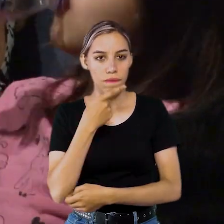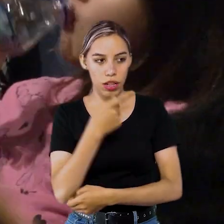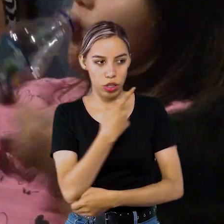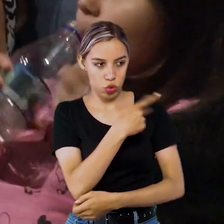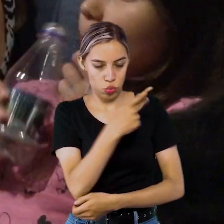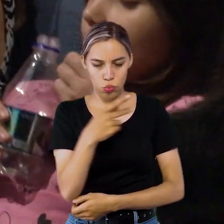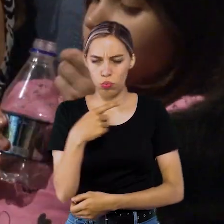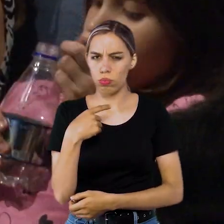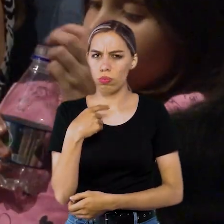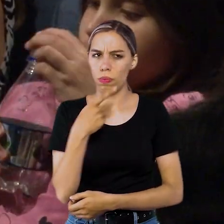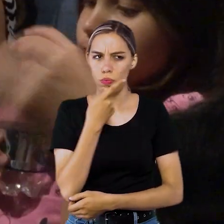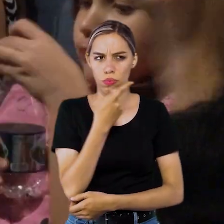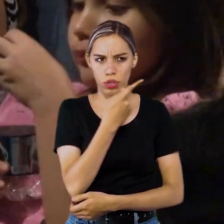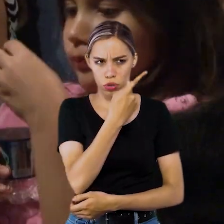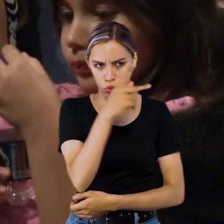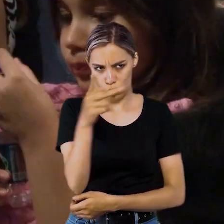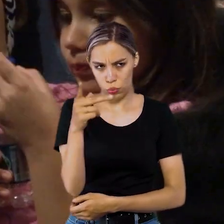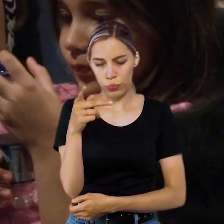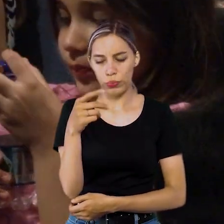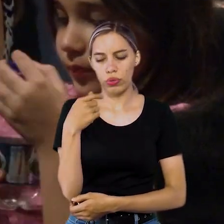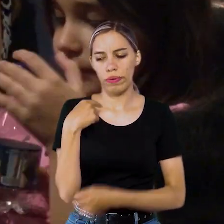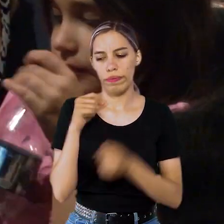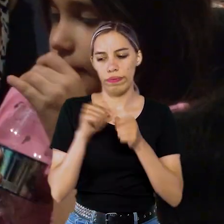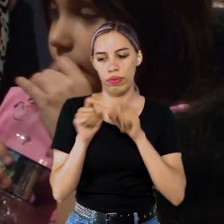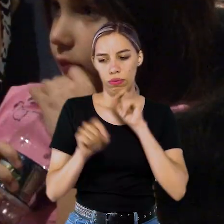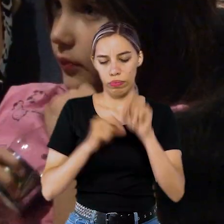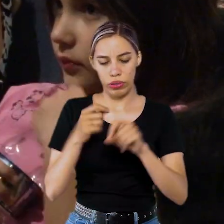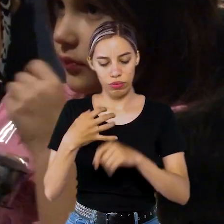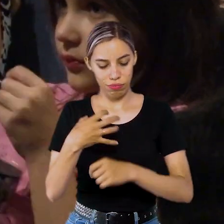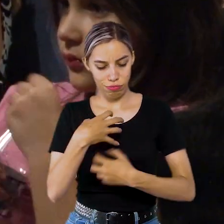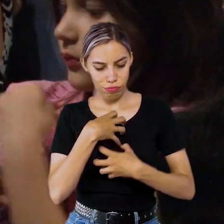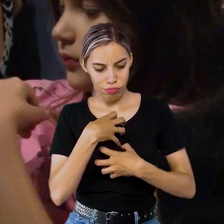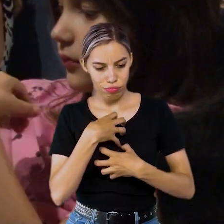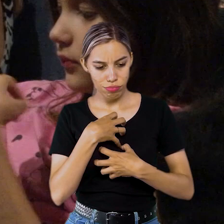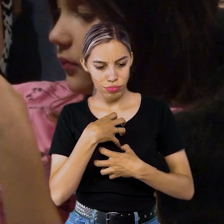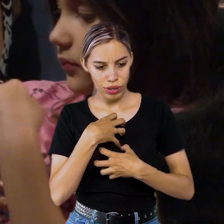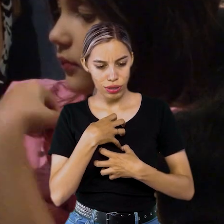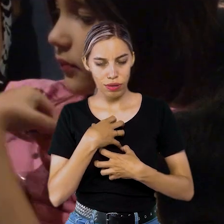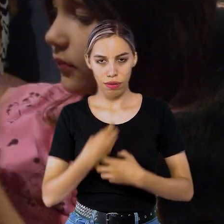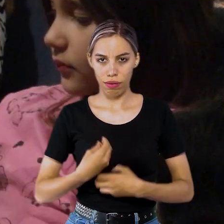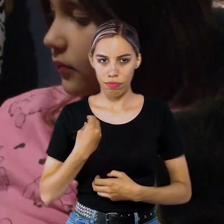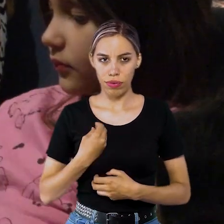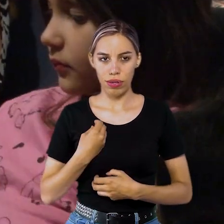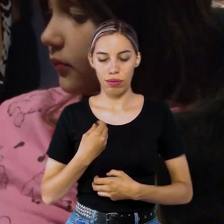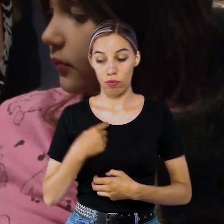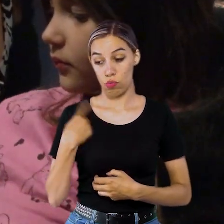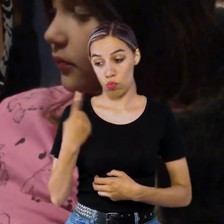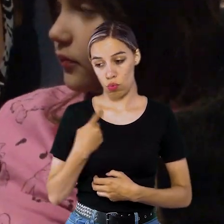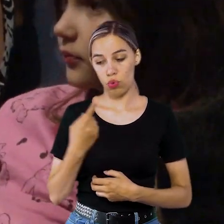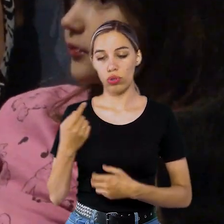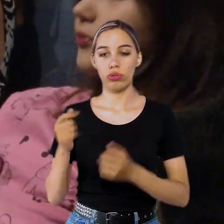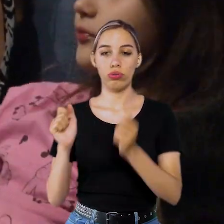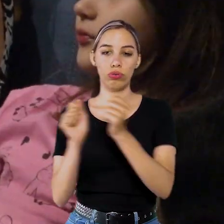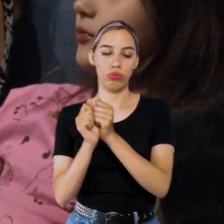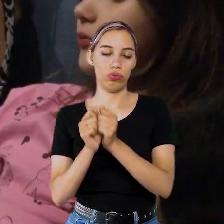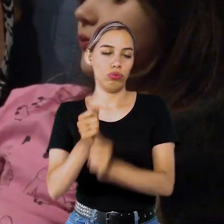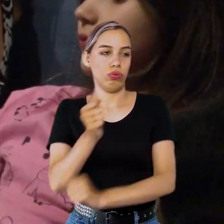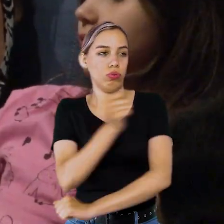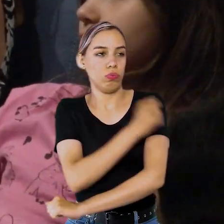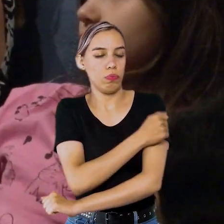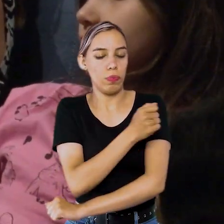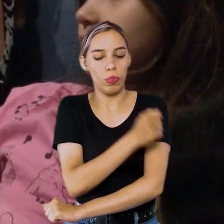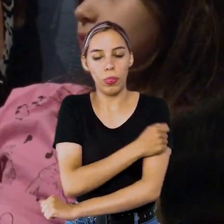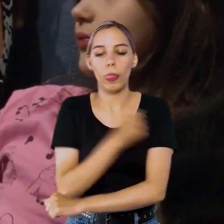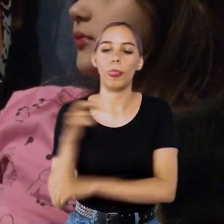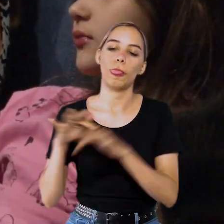espaço porque ela é coerente, né? O que eu vivenciei na aldeia, que os alunos puderam presenciar também, foi essa